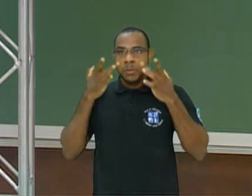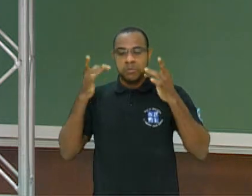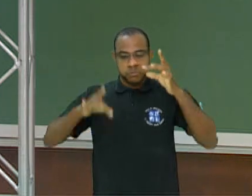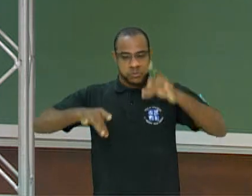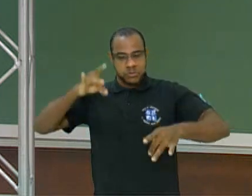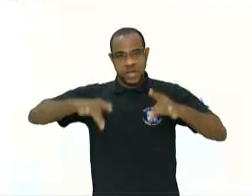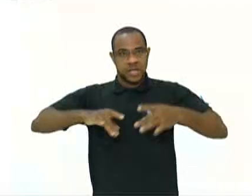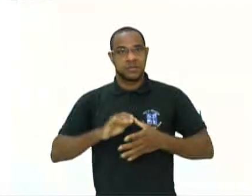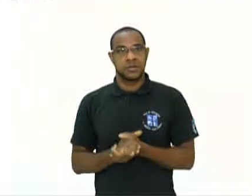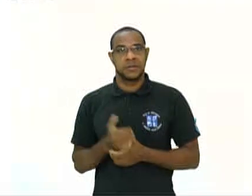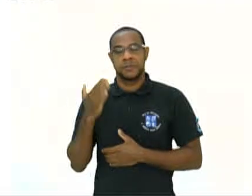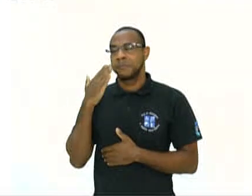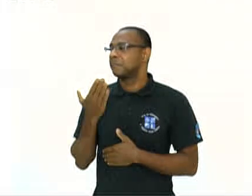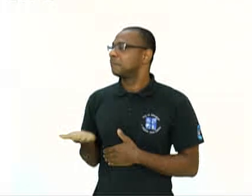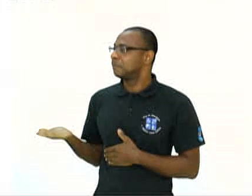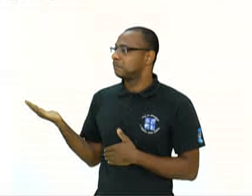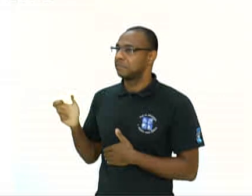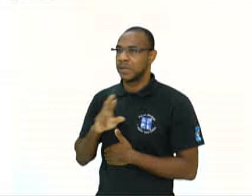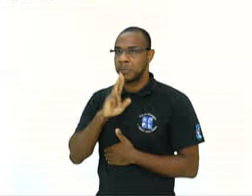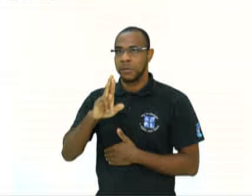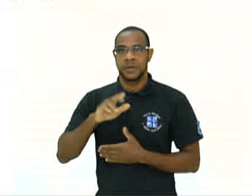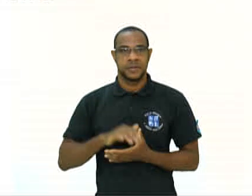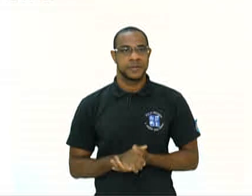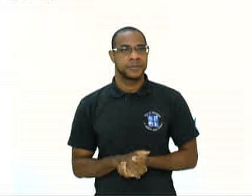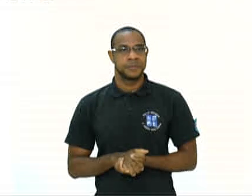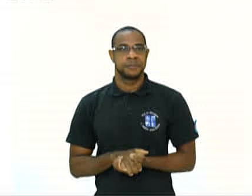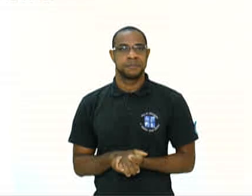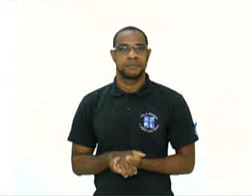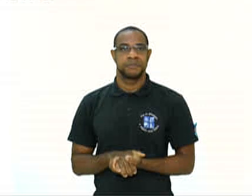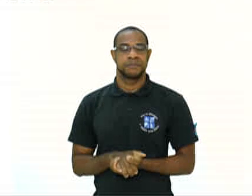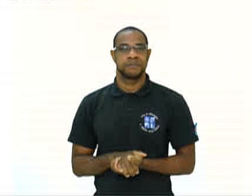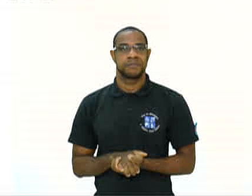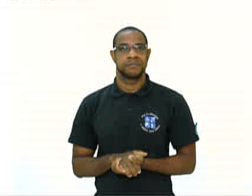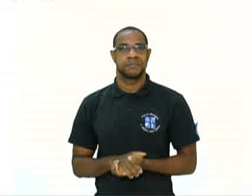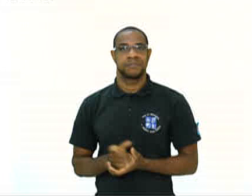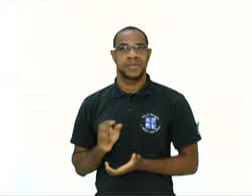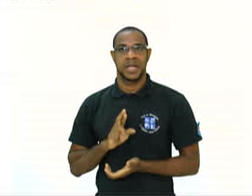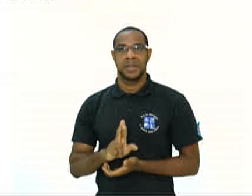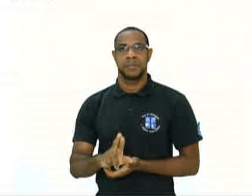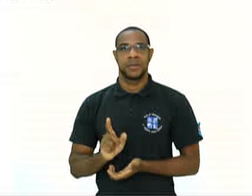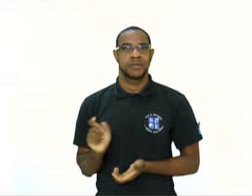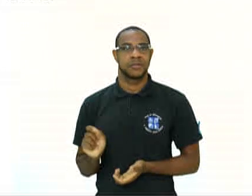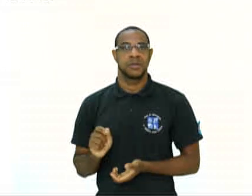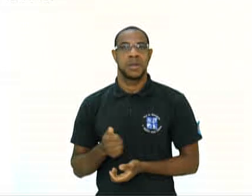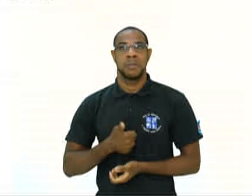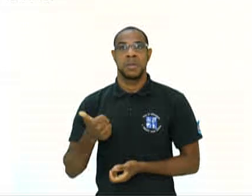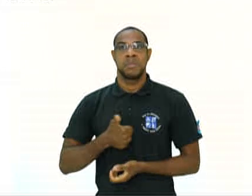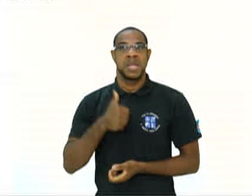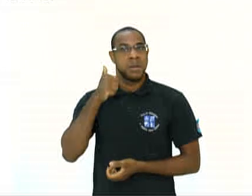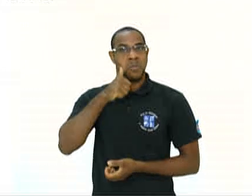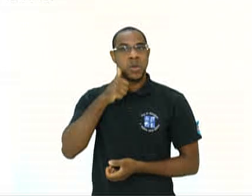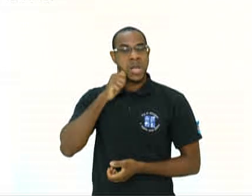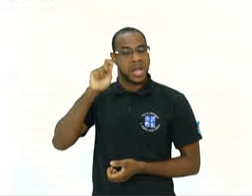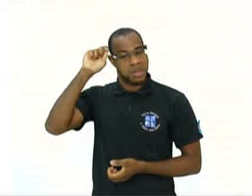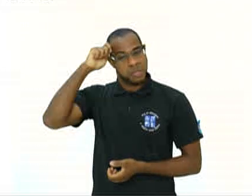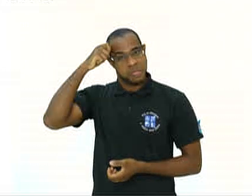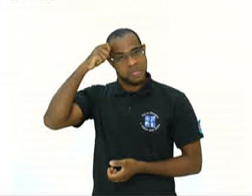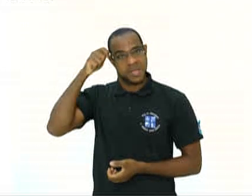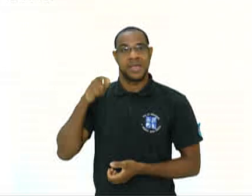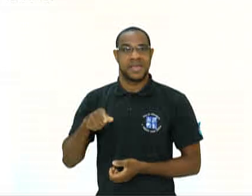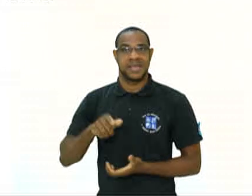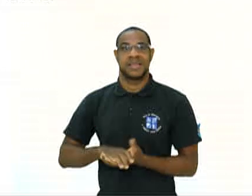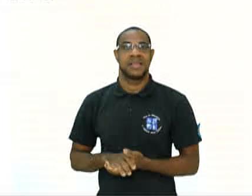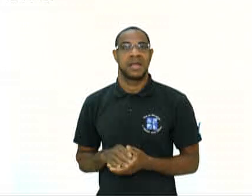the first black woman to perform at Rio's Theater. Ela foi a primeira negra, mulher negra, a fazer